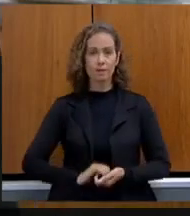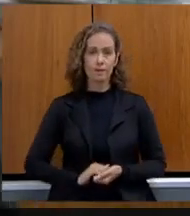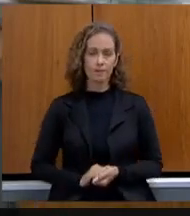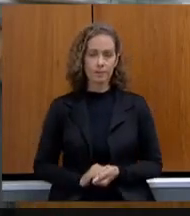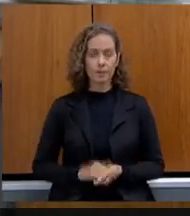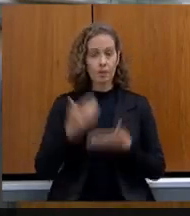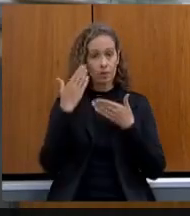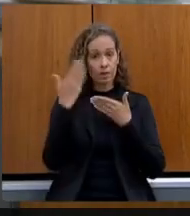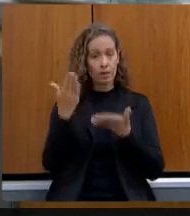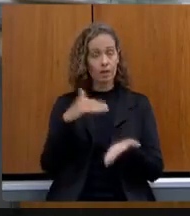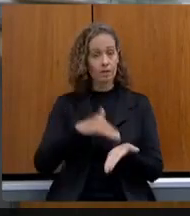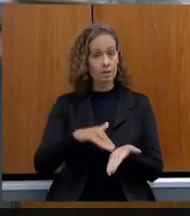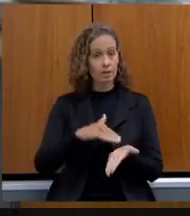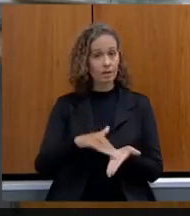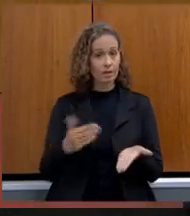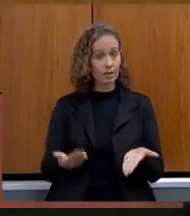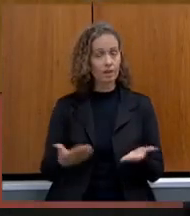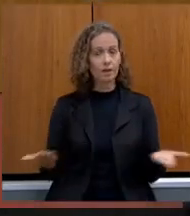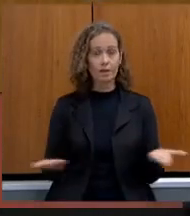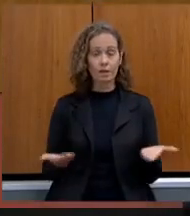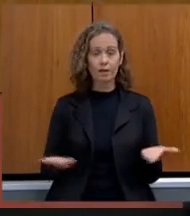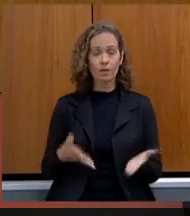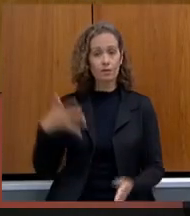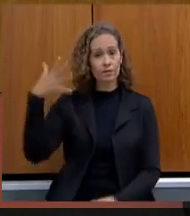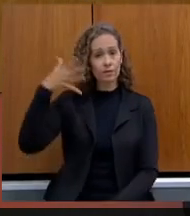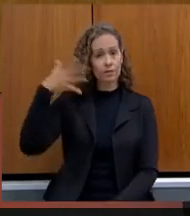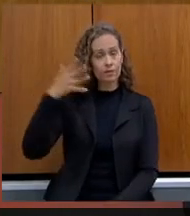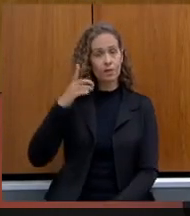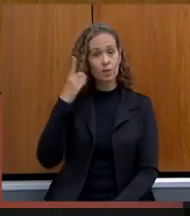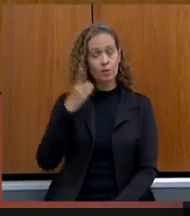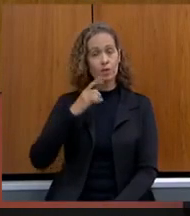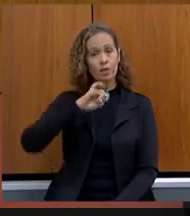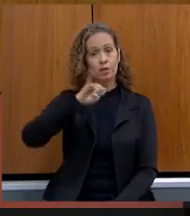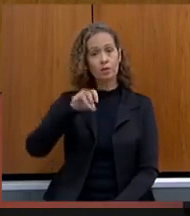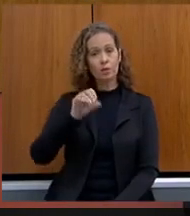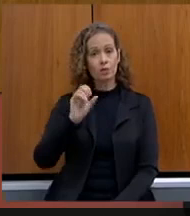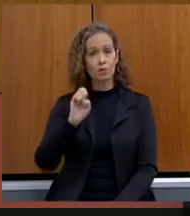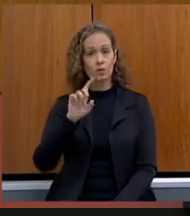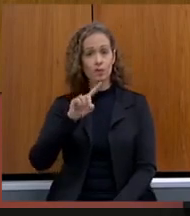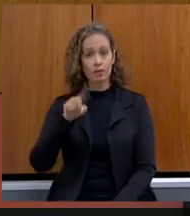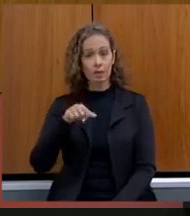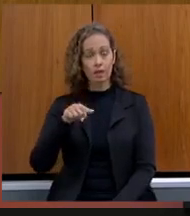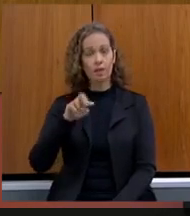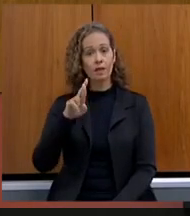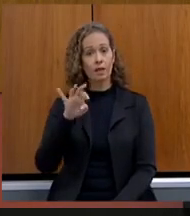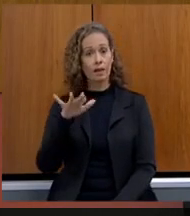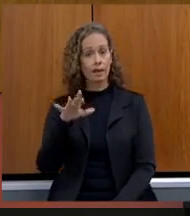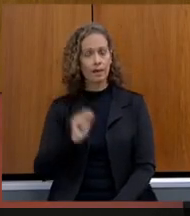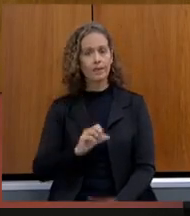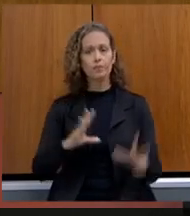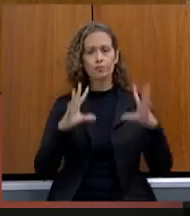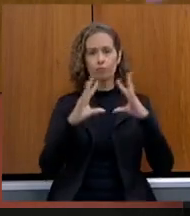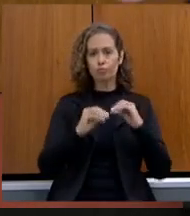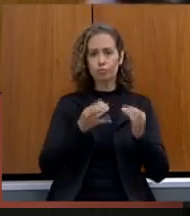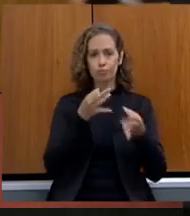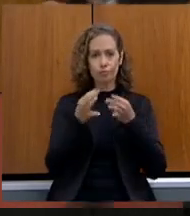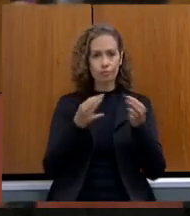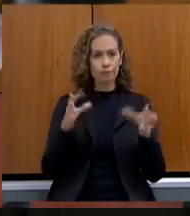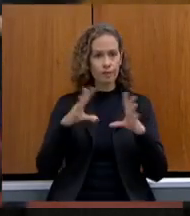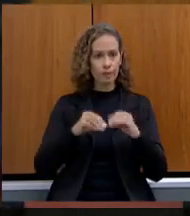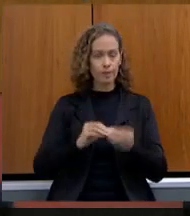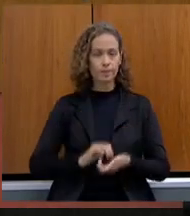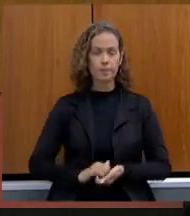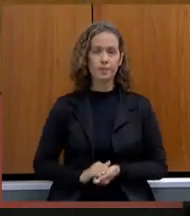obrigado secretária vamos passar então agora fala para o Deputado José Reis para as suas considerações de frases é Reis